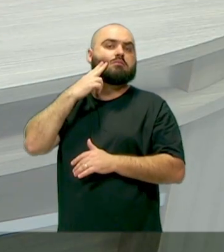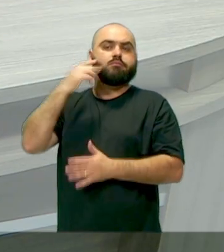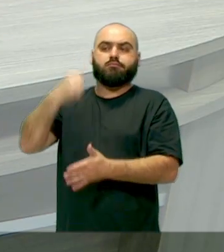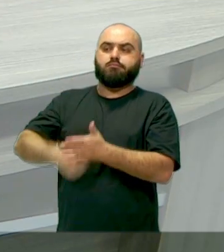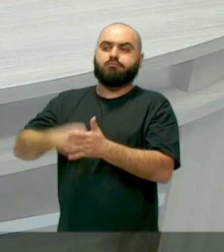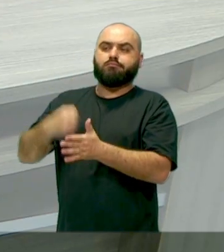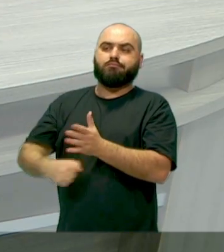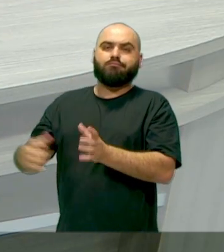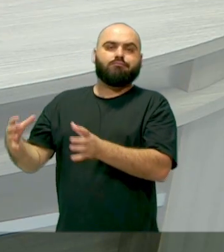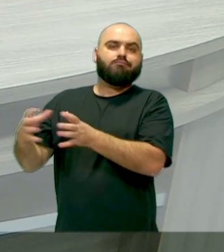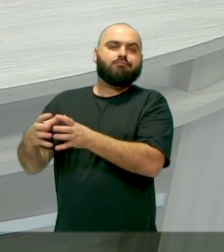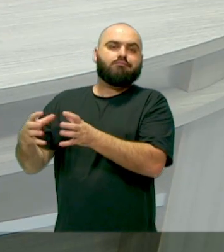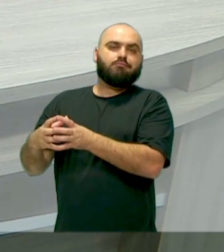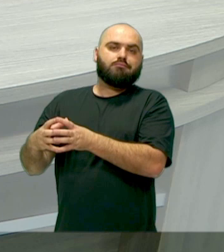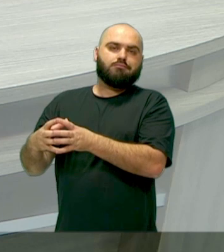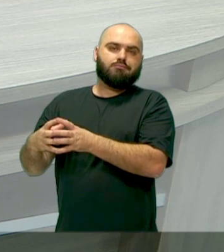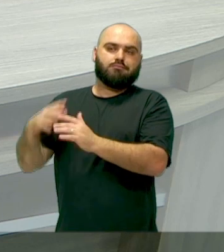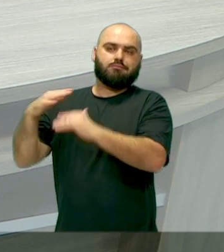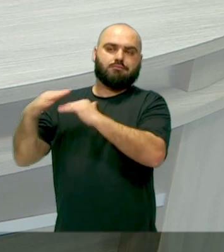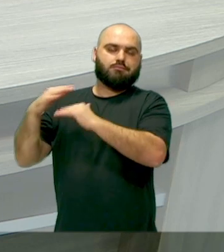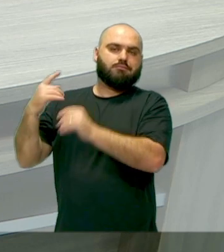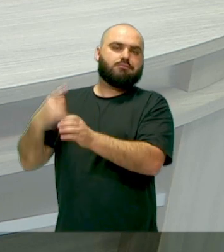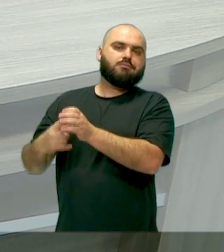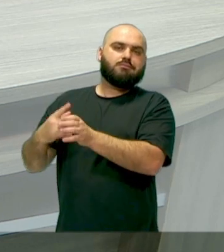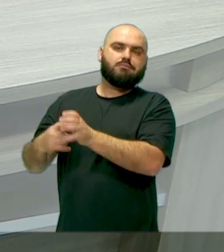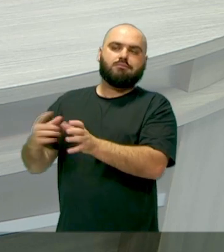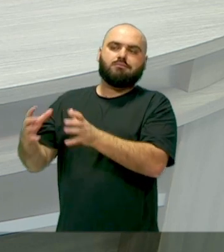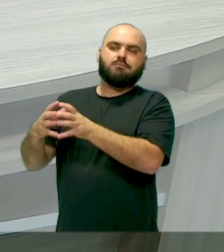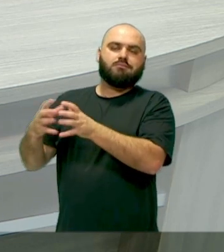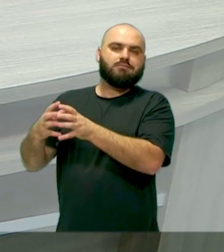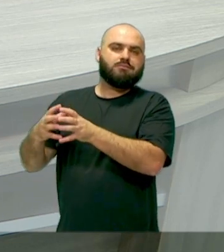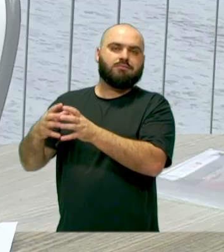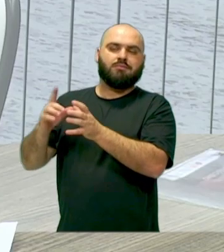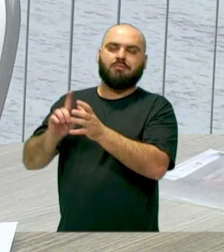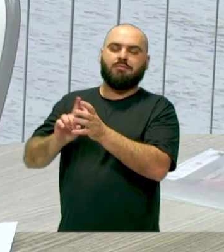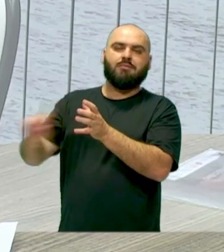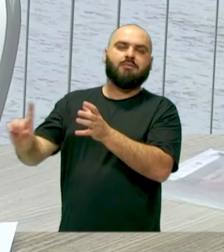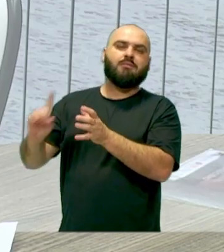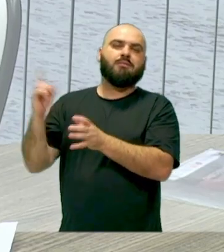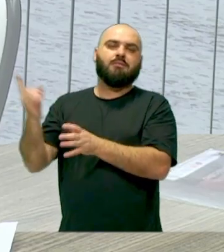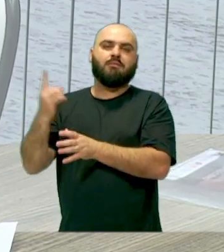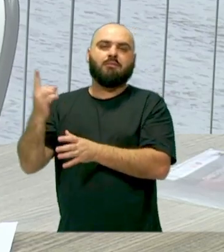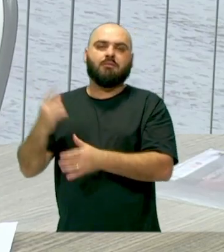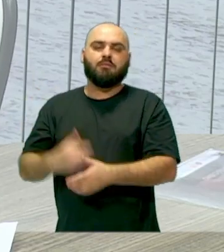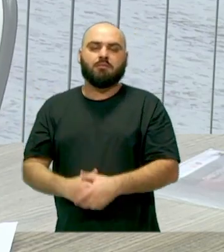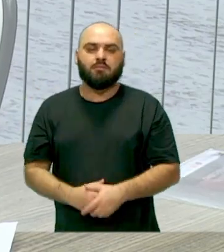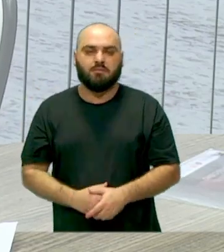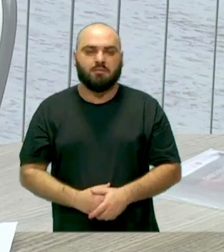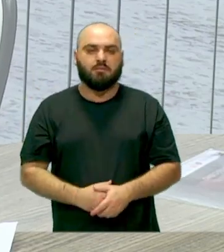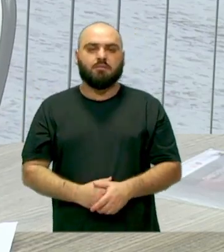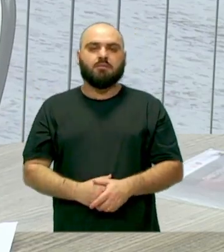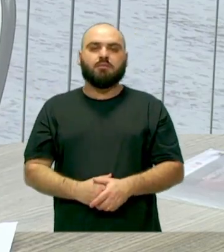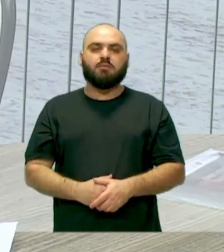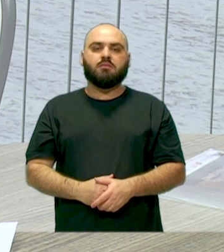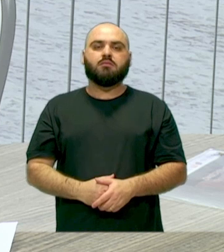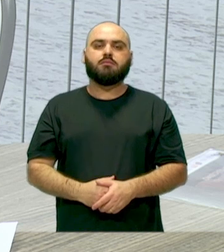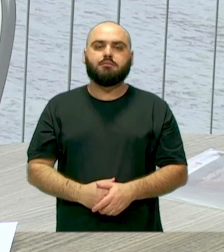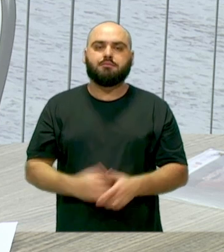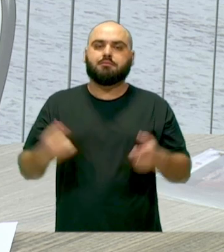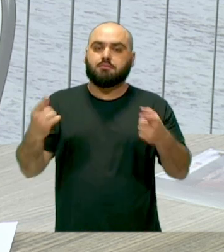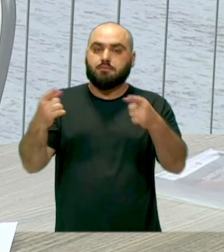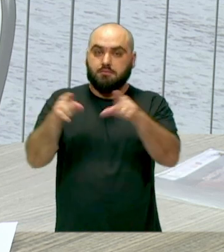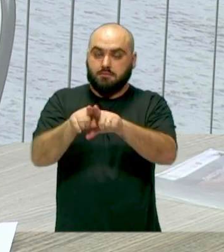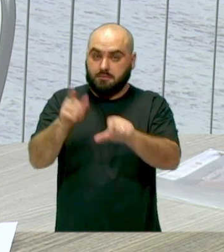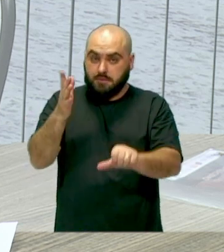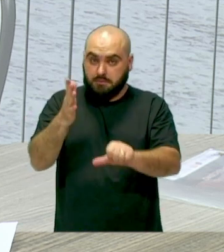isolada dos movimentos nas cidades, nos municípios, né? E foi também no